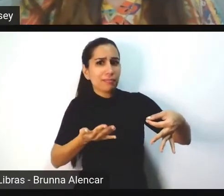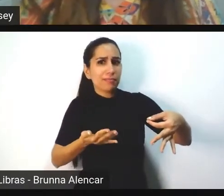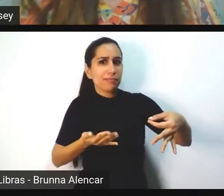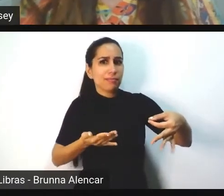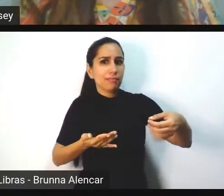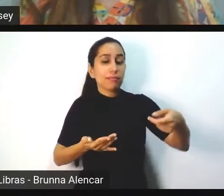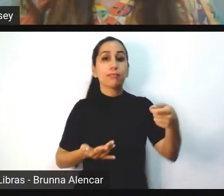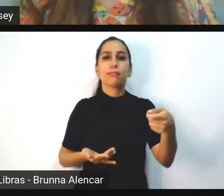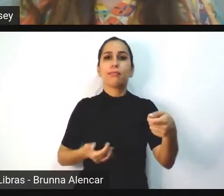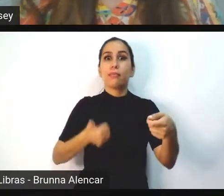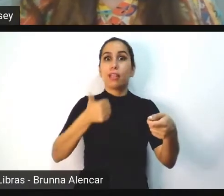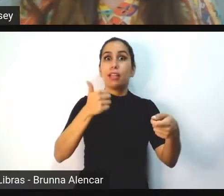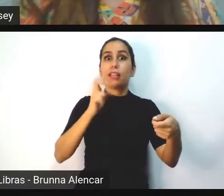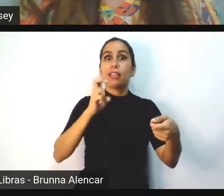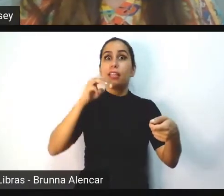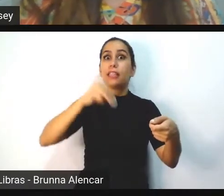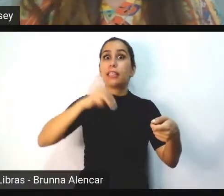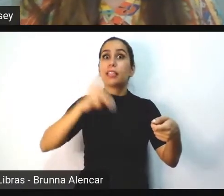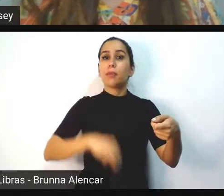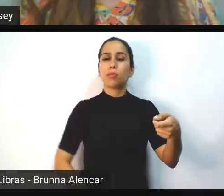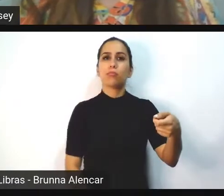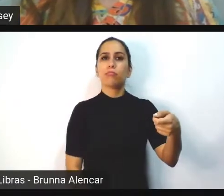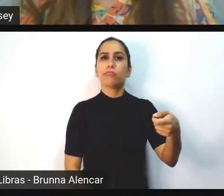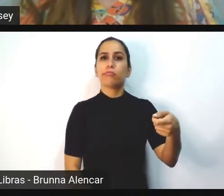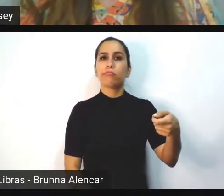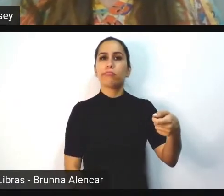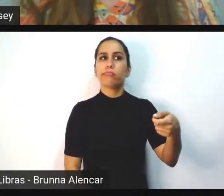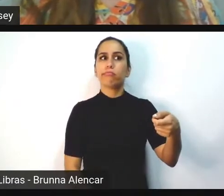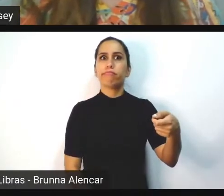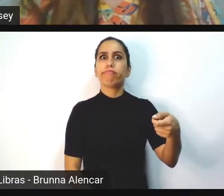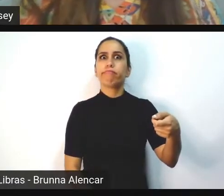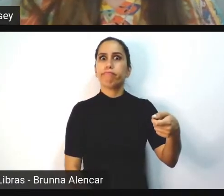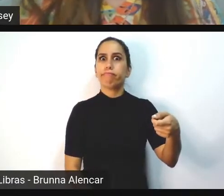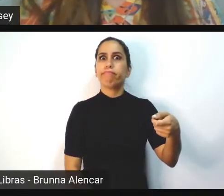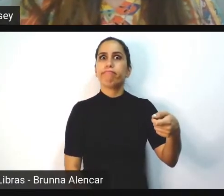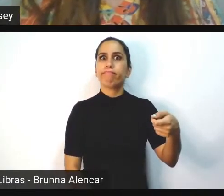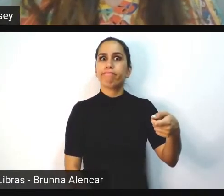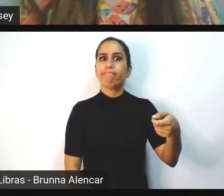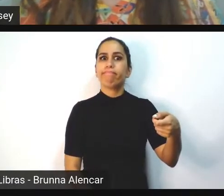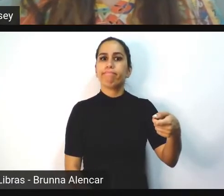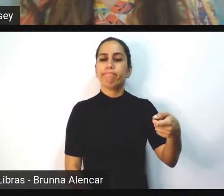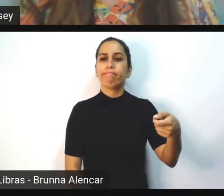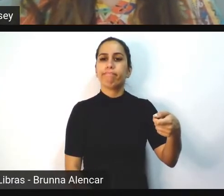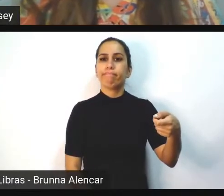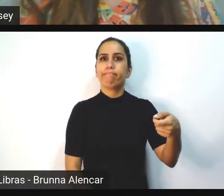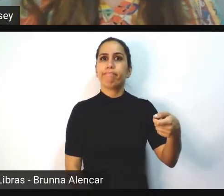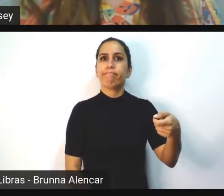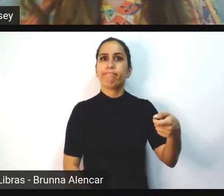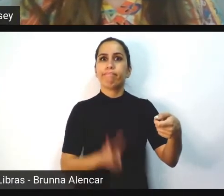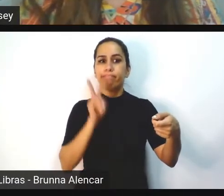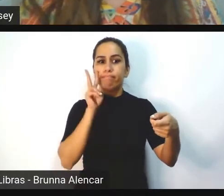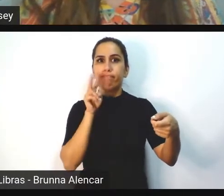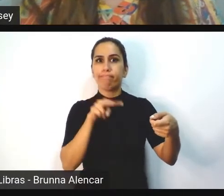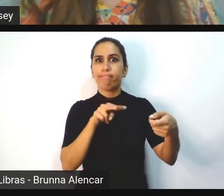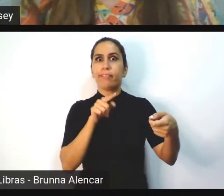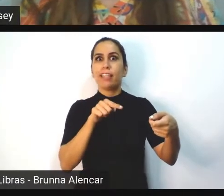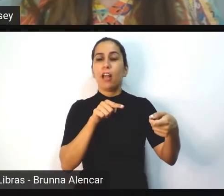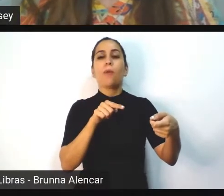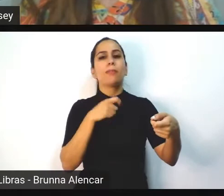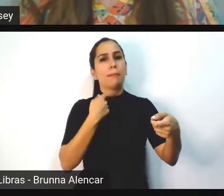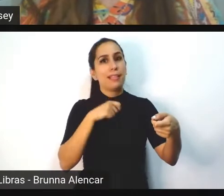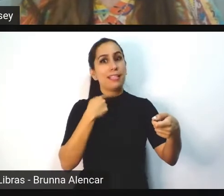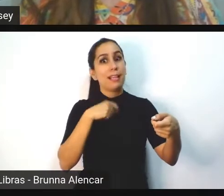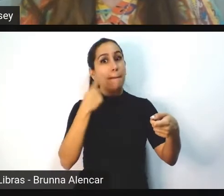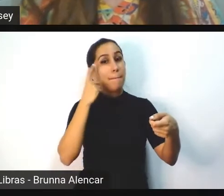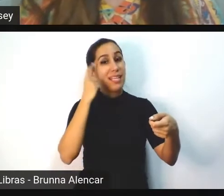isso 15 minutos nessa posição. Isso aqui é um exemplo bem prático, né? De que é importante essa mudança, essa